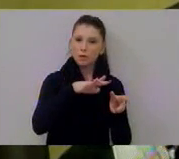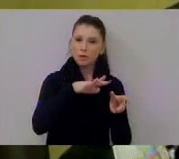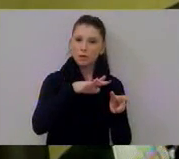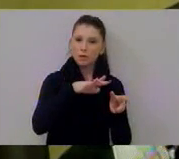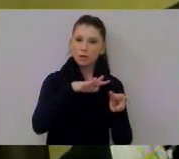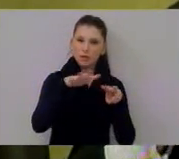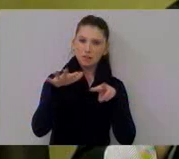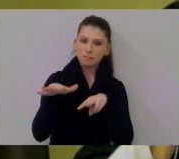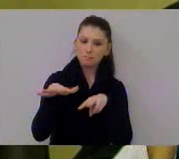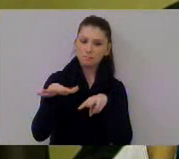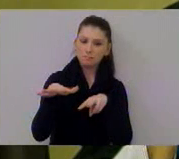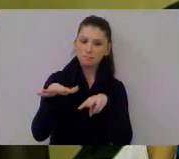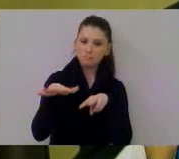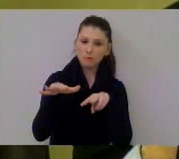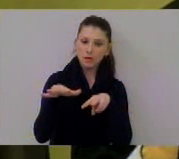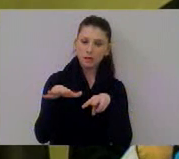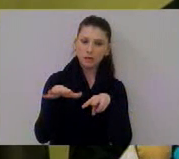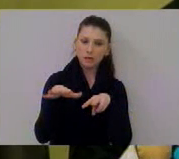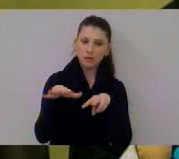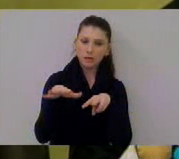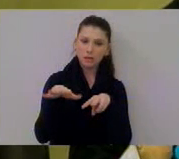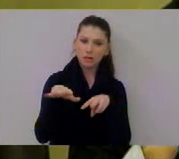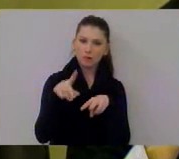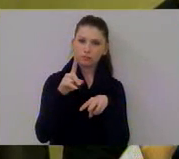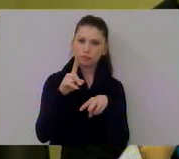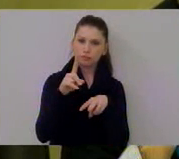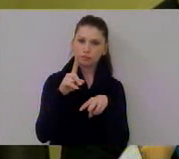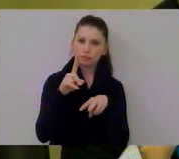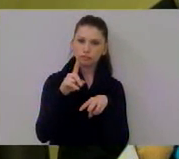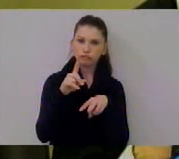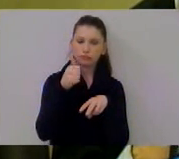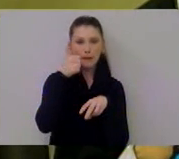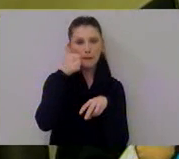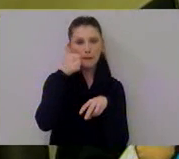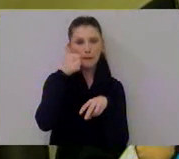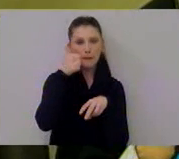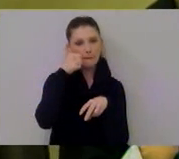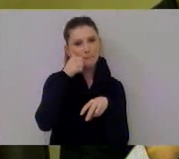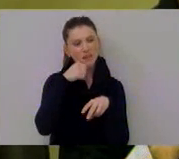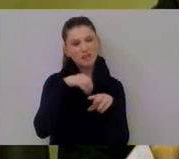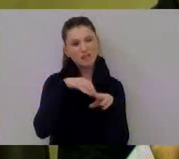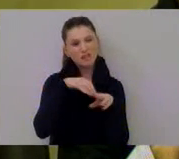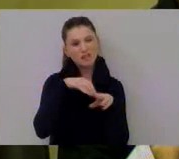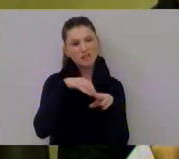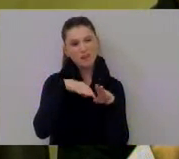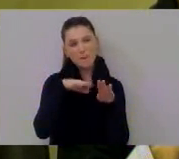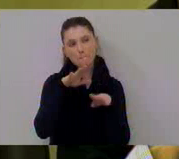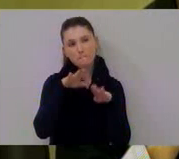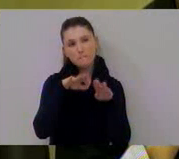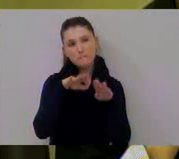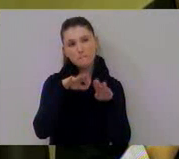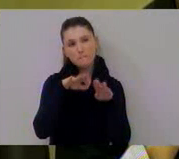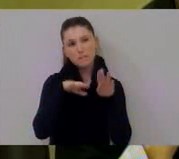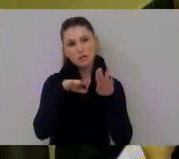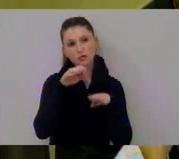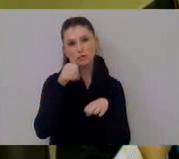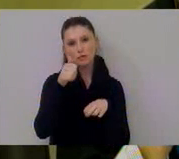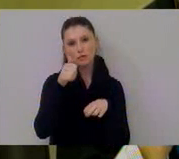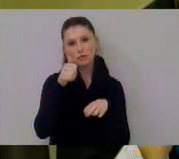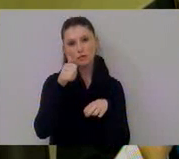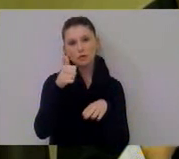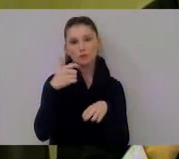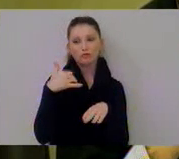uma menina de cerca de 12 anos foi atropelada